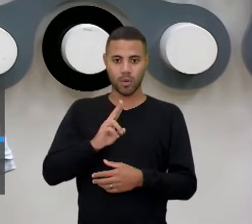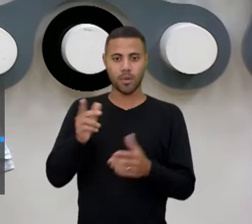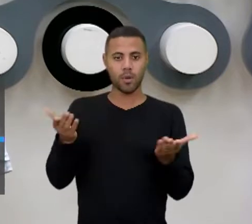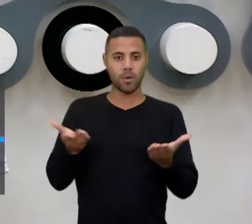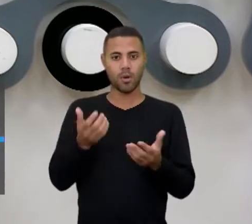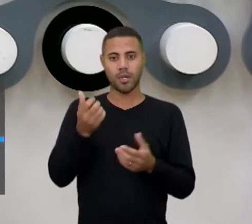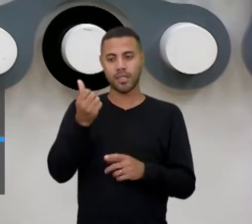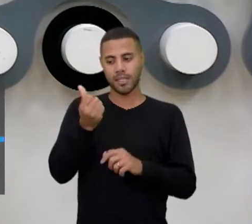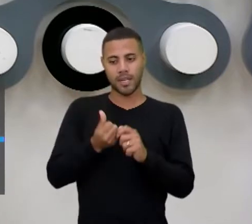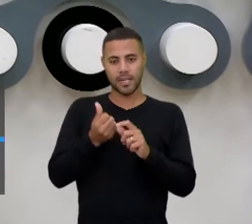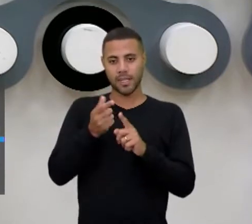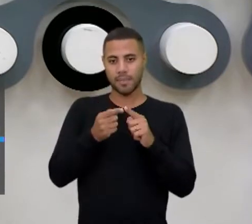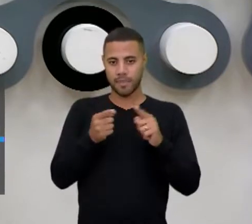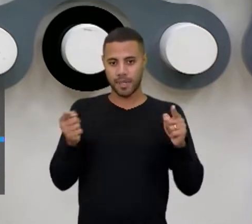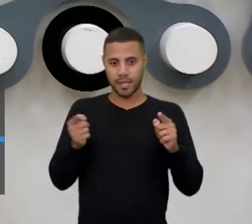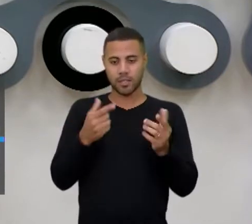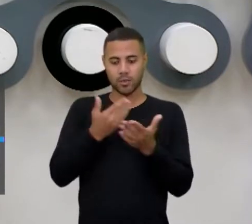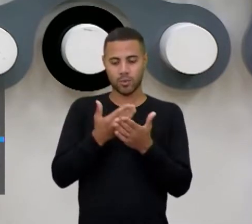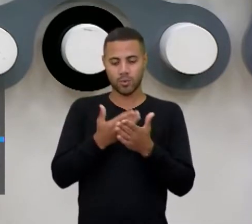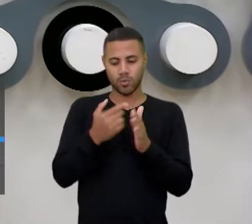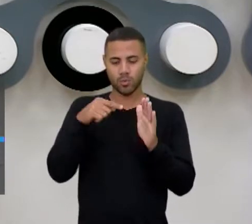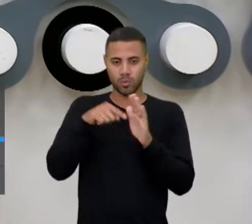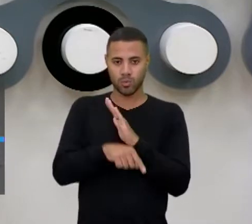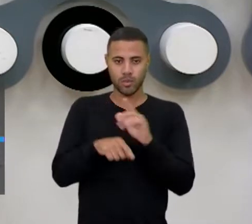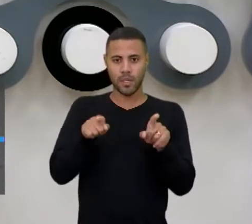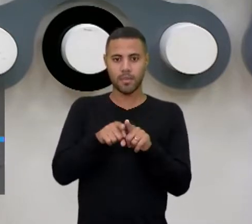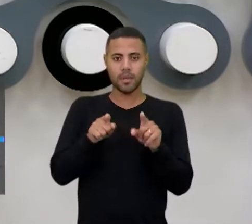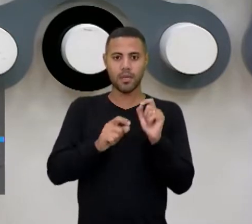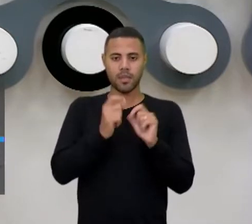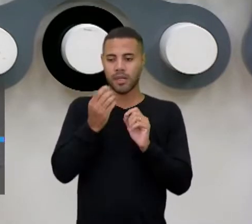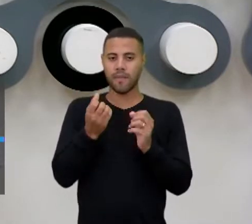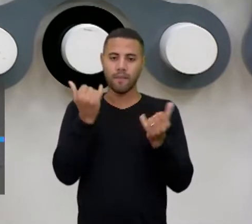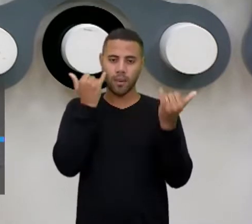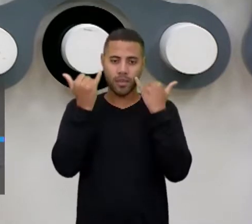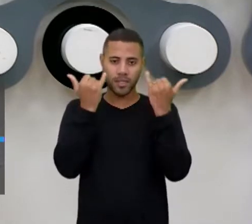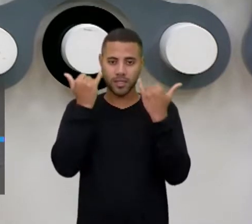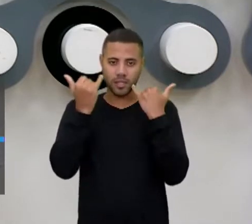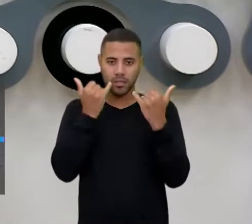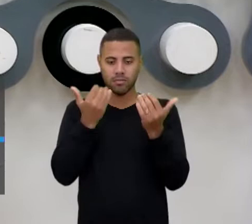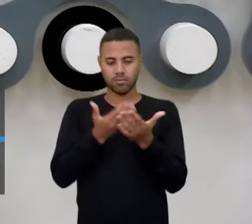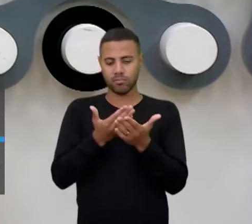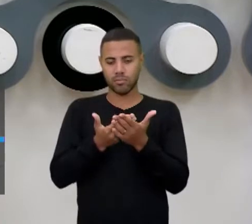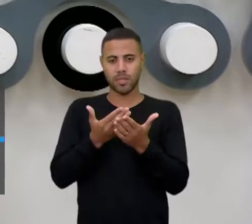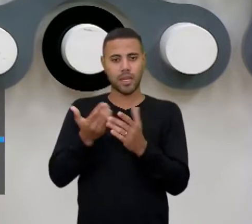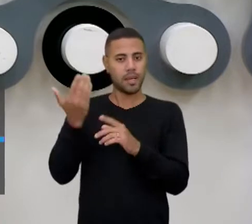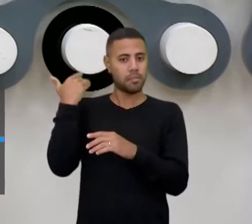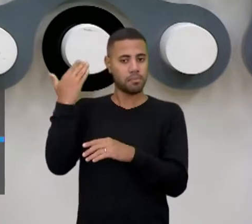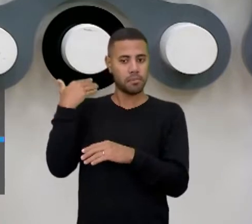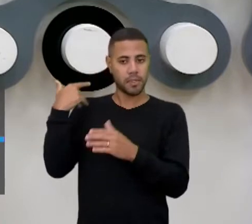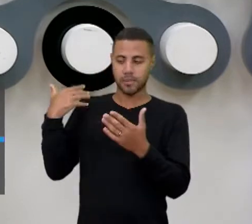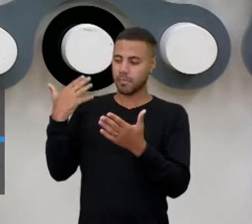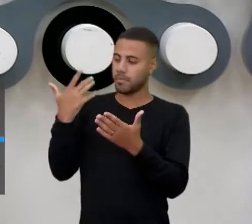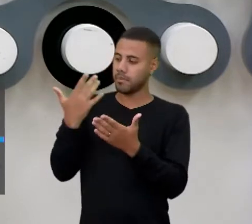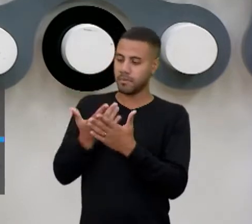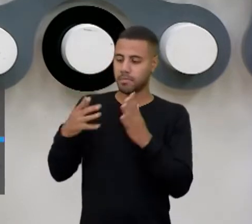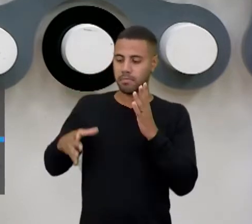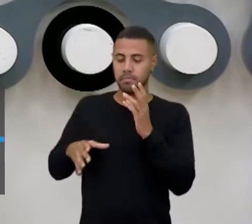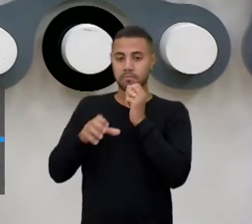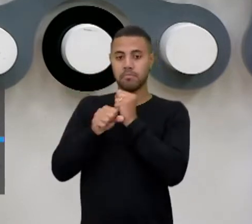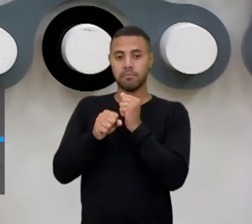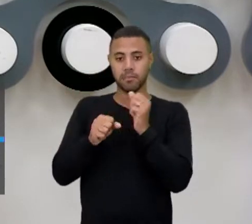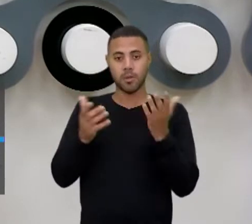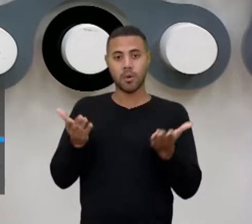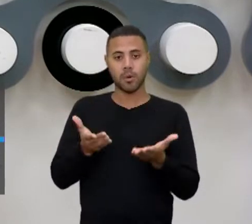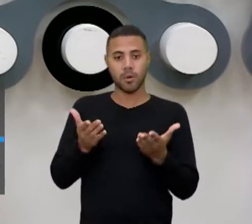Estudos Intensivos. Então eu retomei alguns dados, algumas informações que a gente trabalhou durante essa trajetória do curso para a